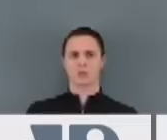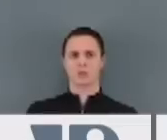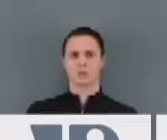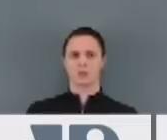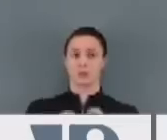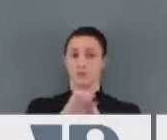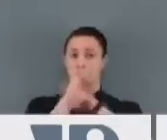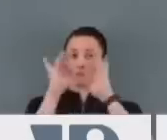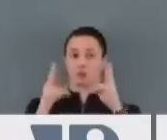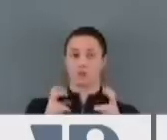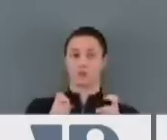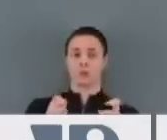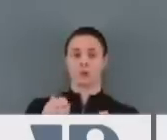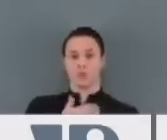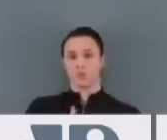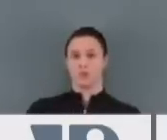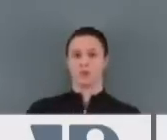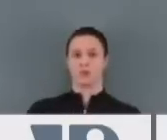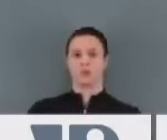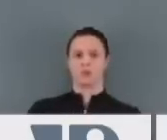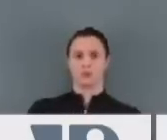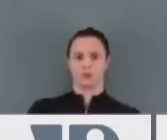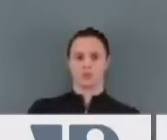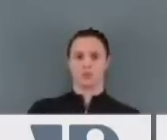ficou claro aqui, o governo orientou.